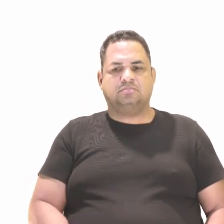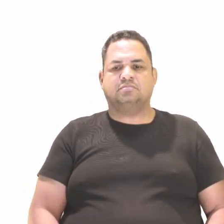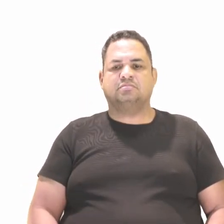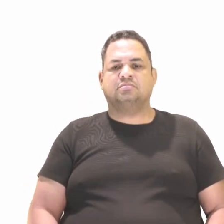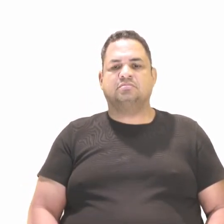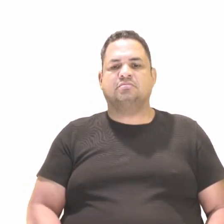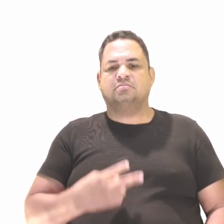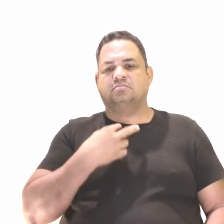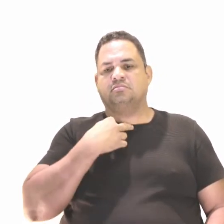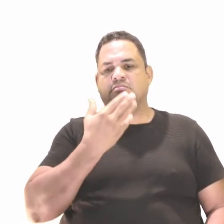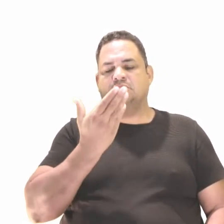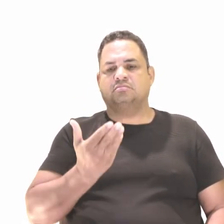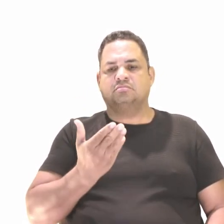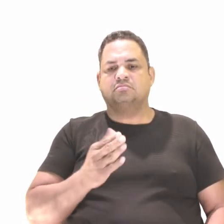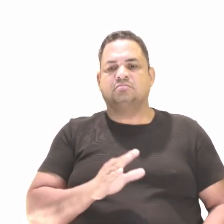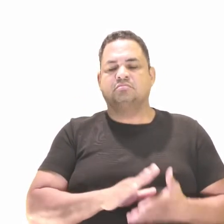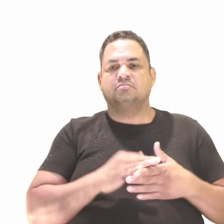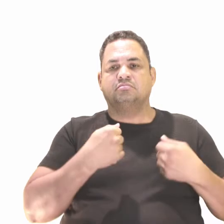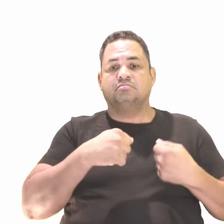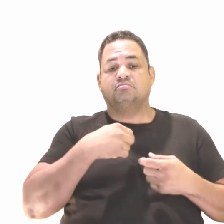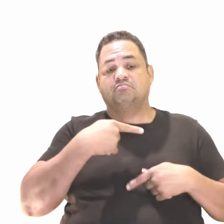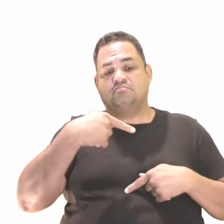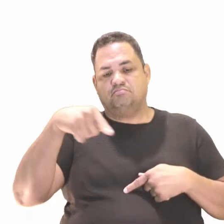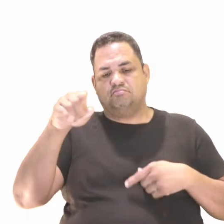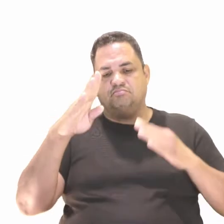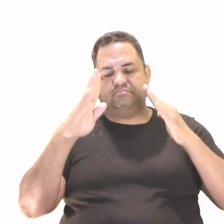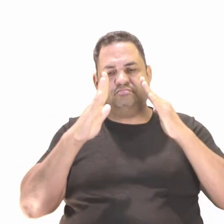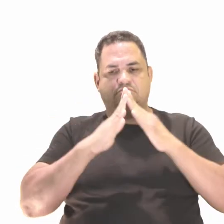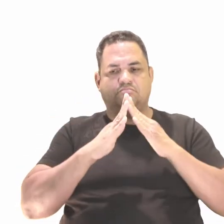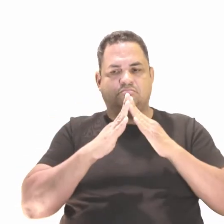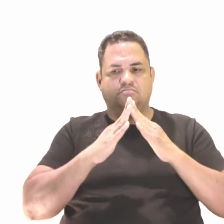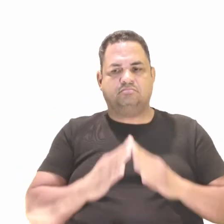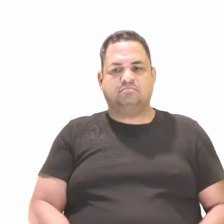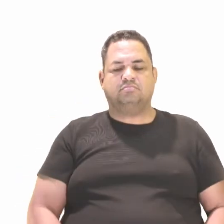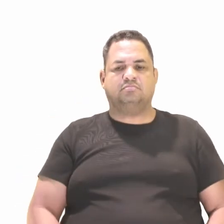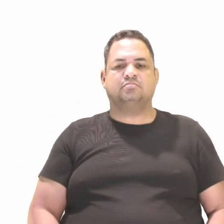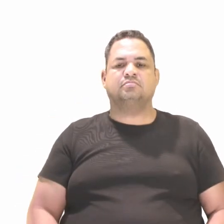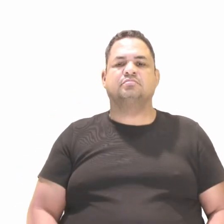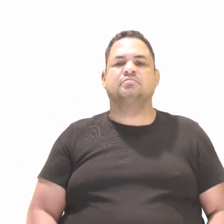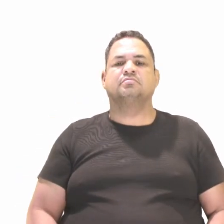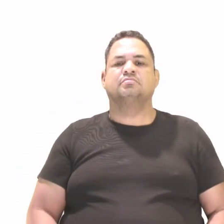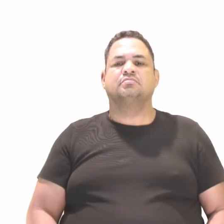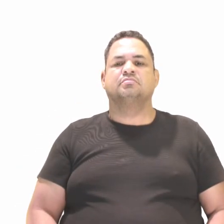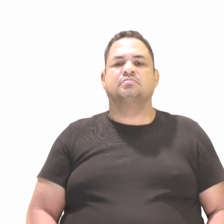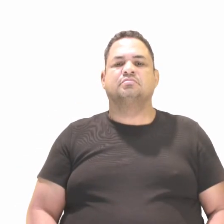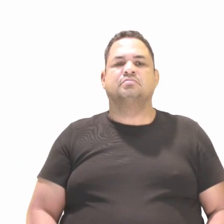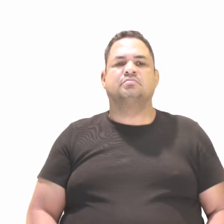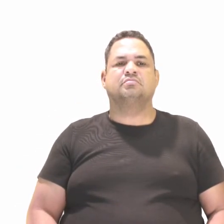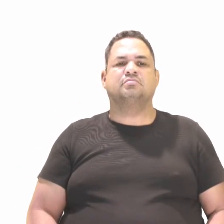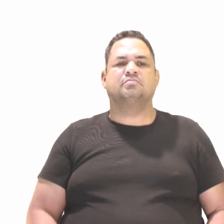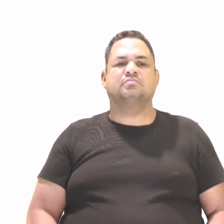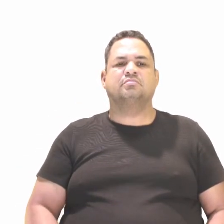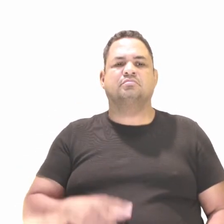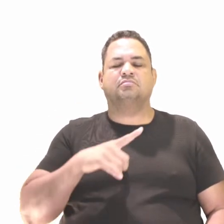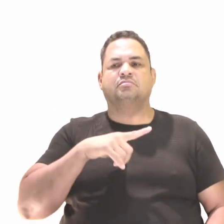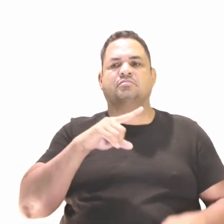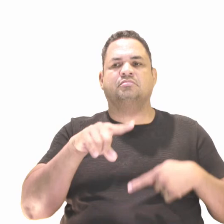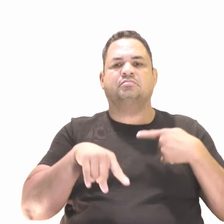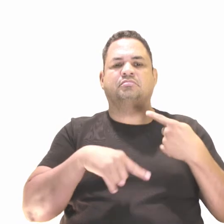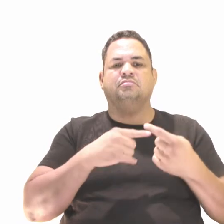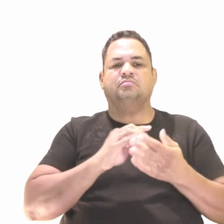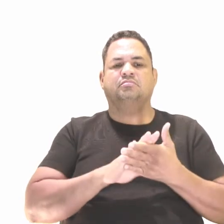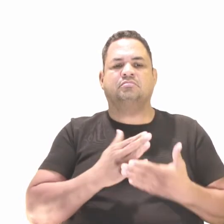can't, não posso, I have to go home, eu tenho que ir para casa. Certo? Enfim, temos uma next, uma próxima aí, que é